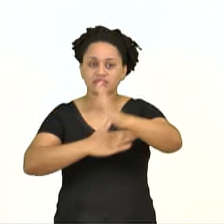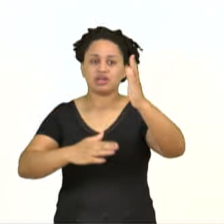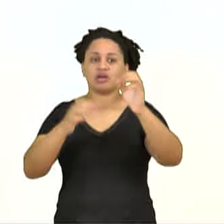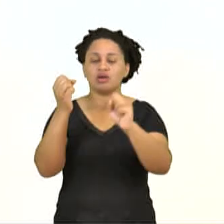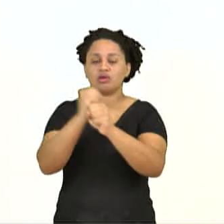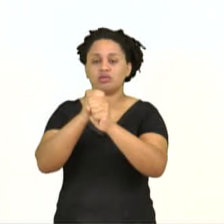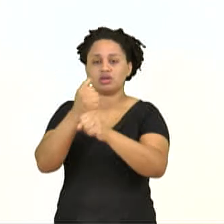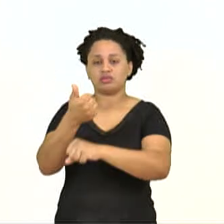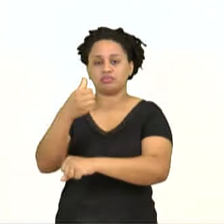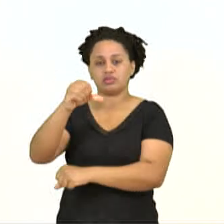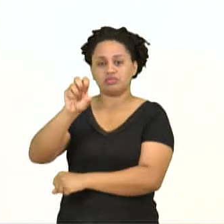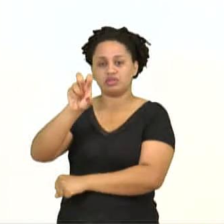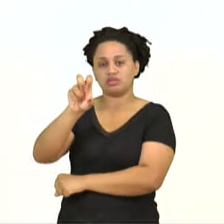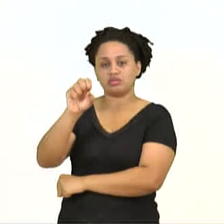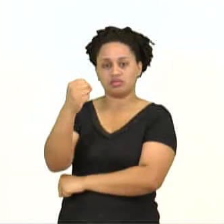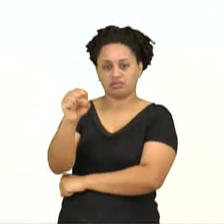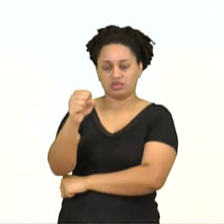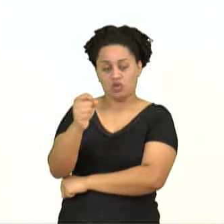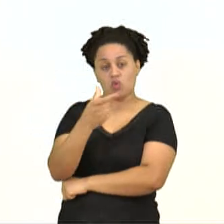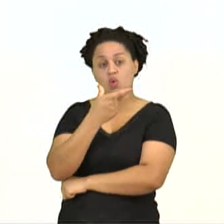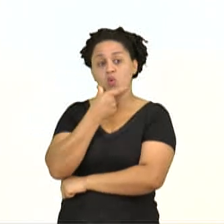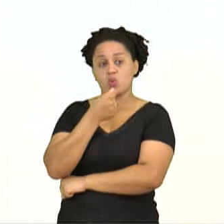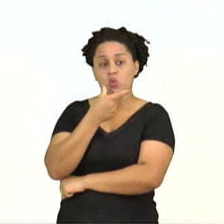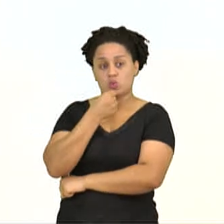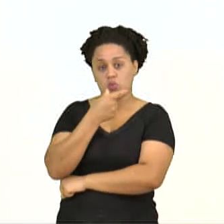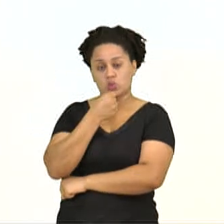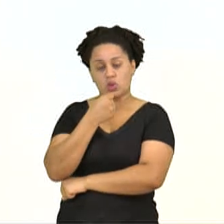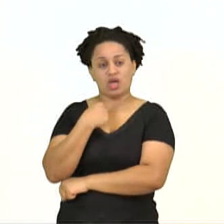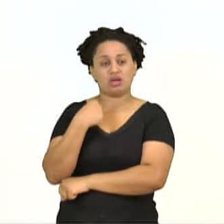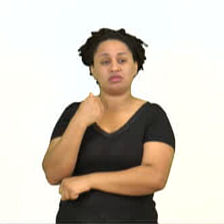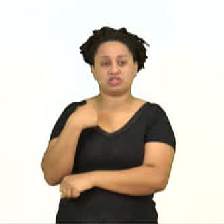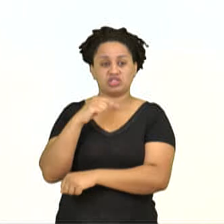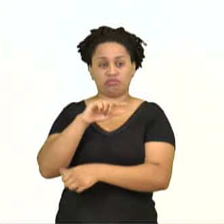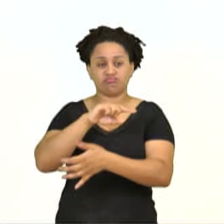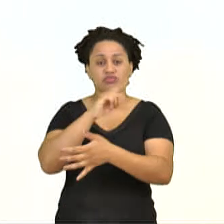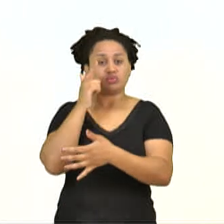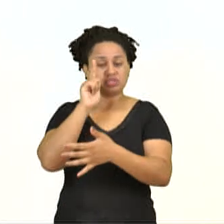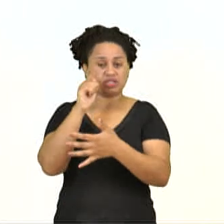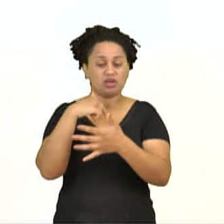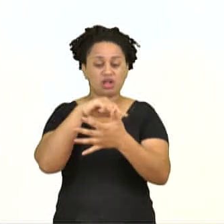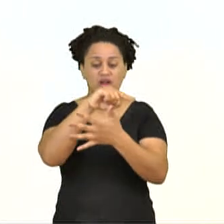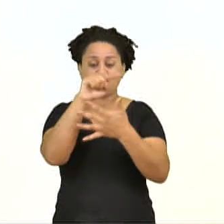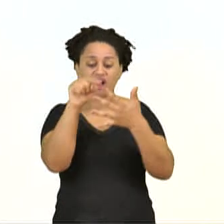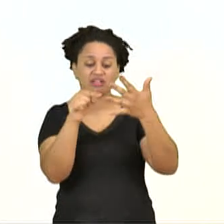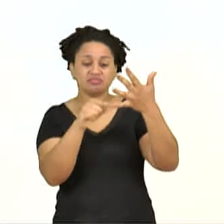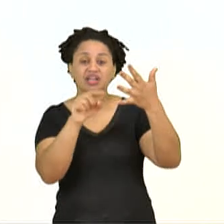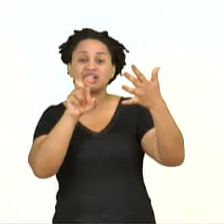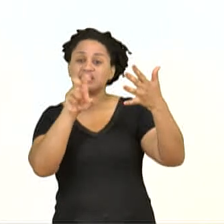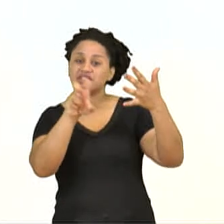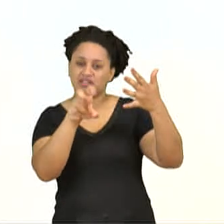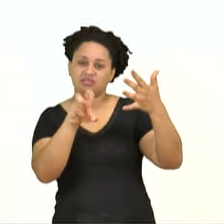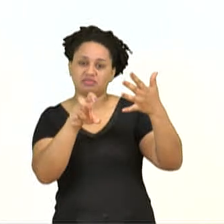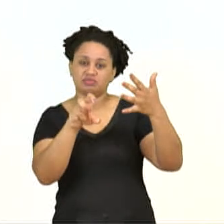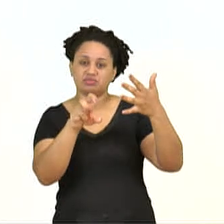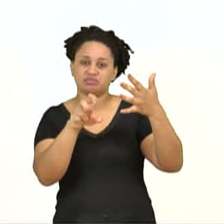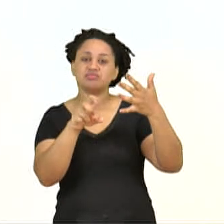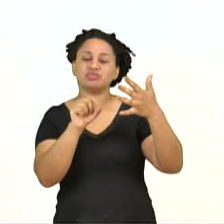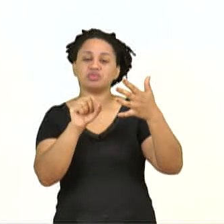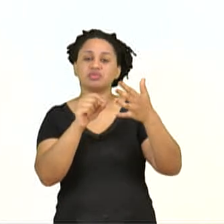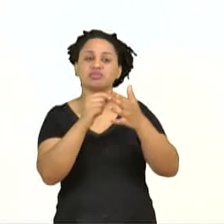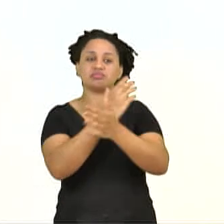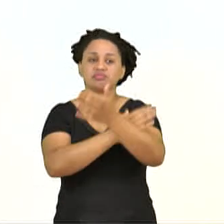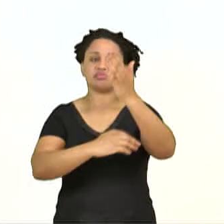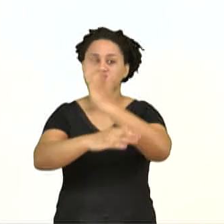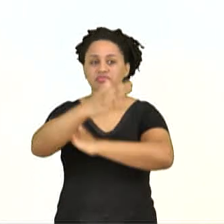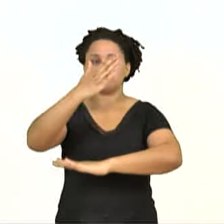1958. O masculino, ele ficou em 5º lugar nas Paralimpíadas do Rio de Janeiro. Já